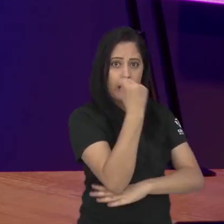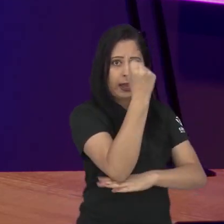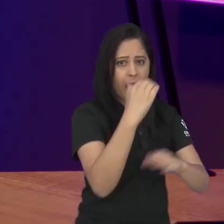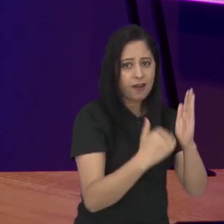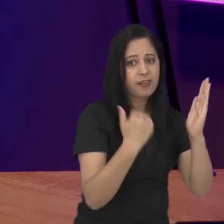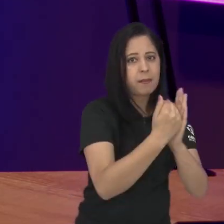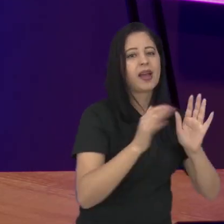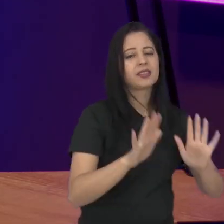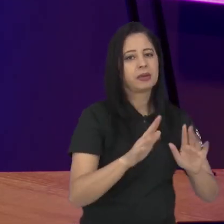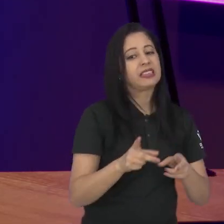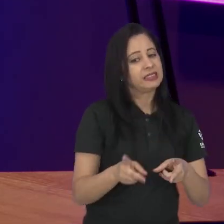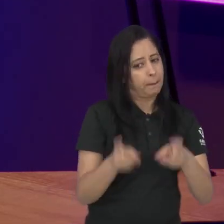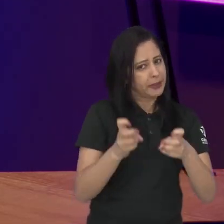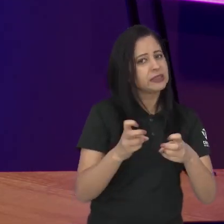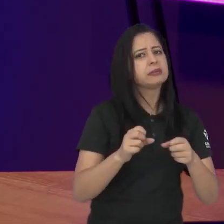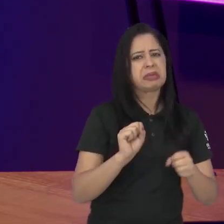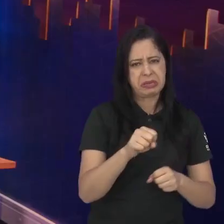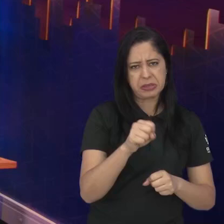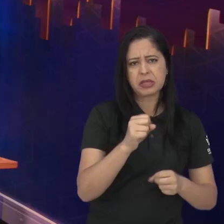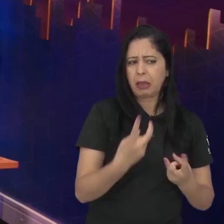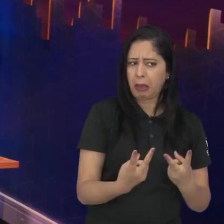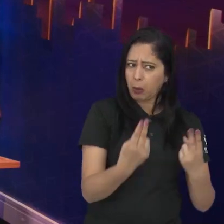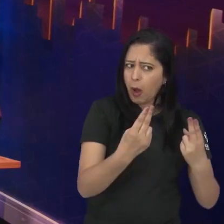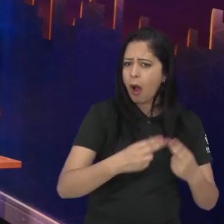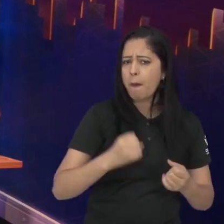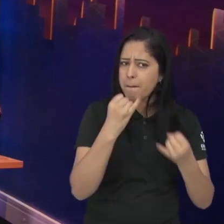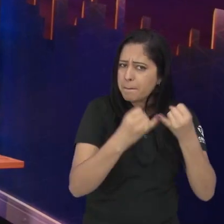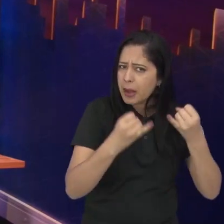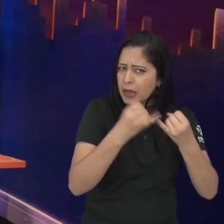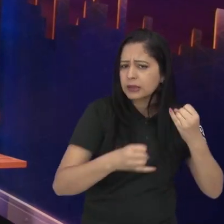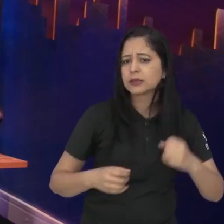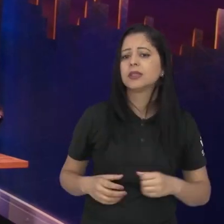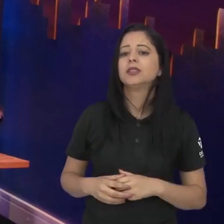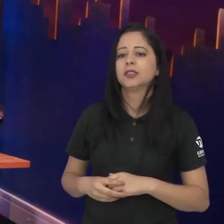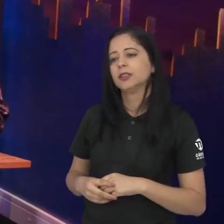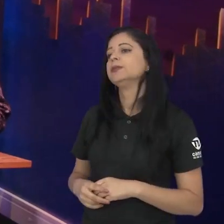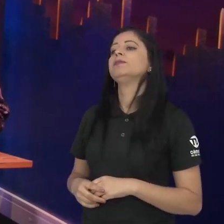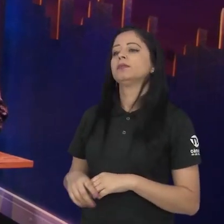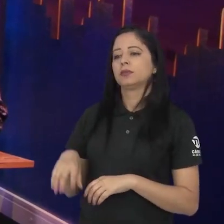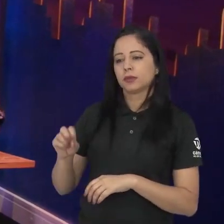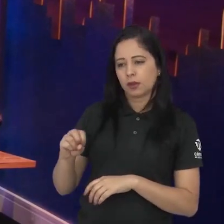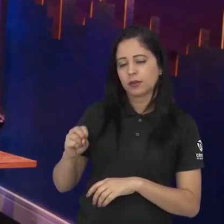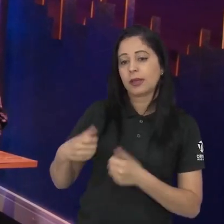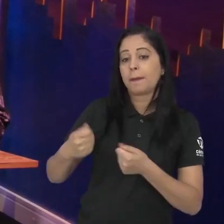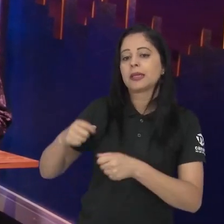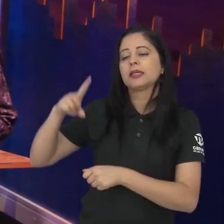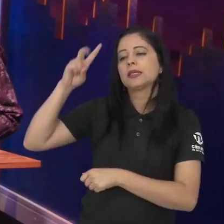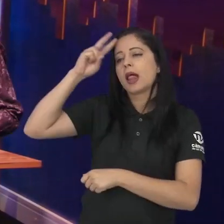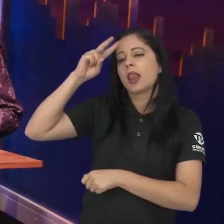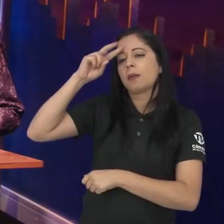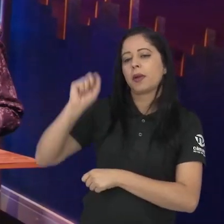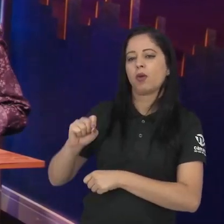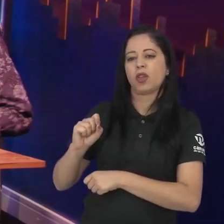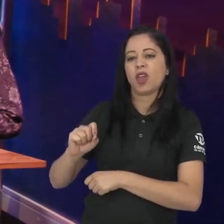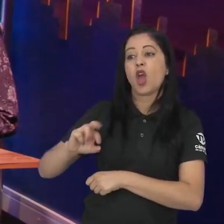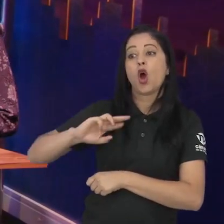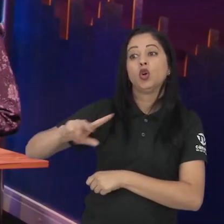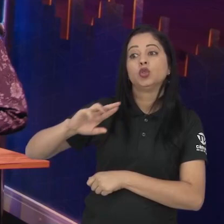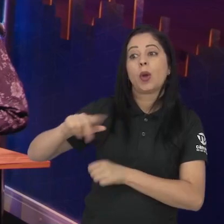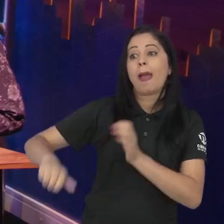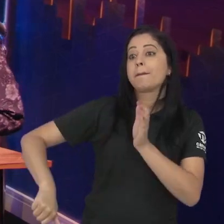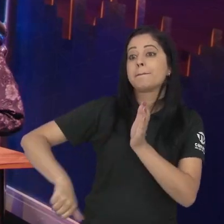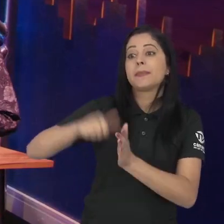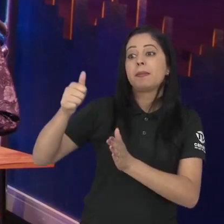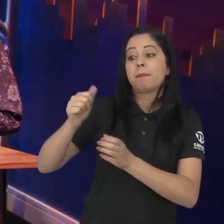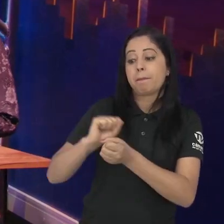vida repetiu a arte. E é bom a gente lembrar que essa não foi a primeira pandemia que a gente enfrentou